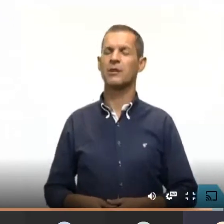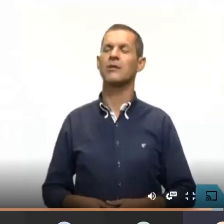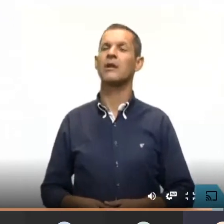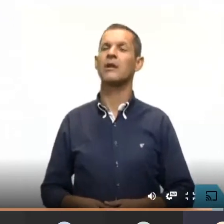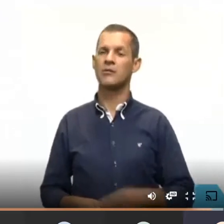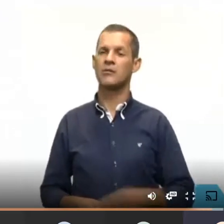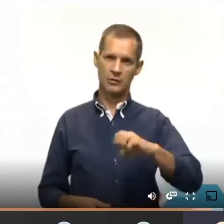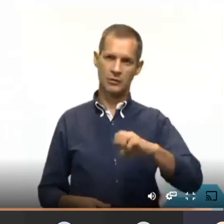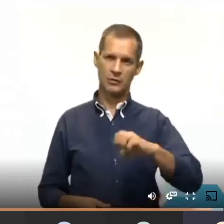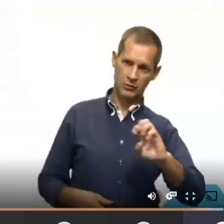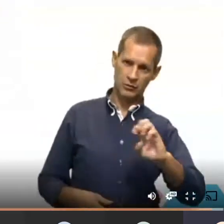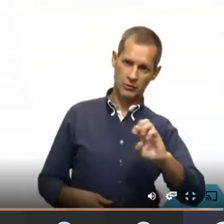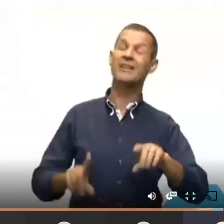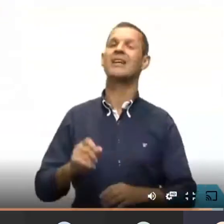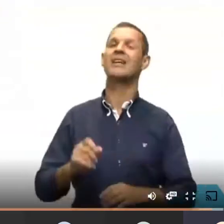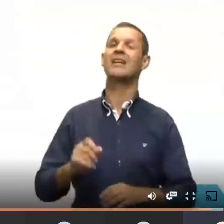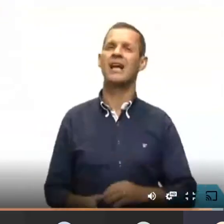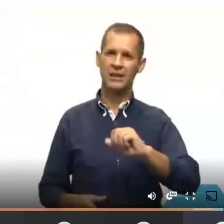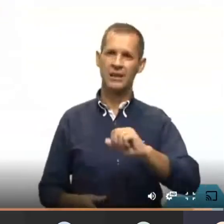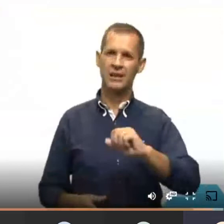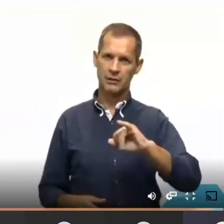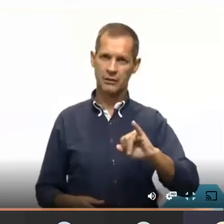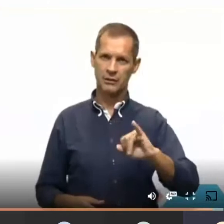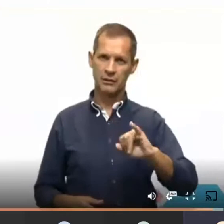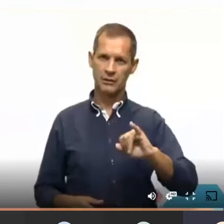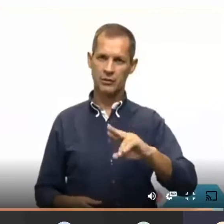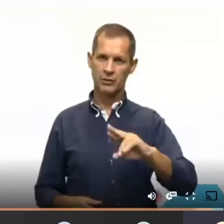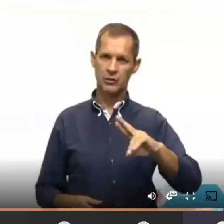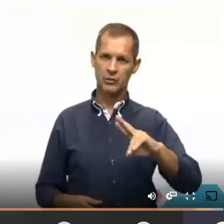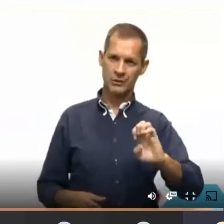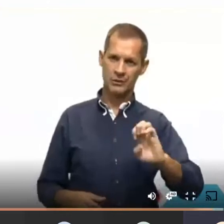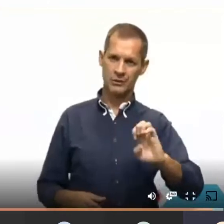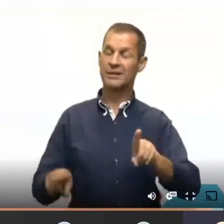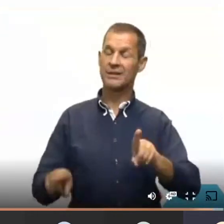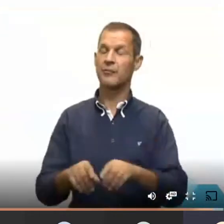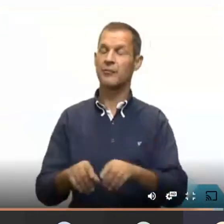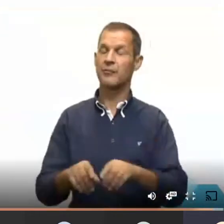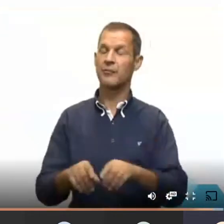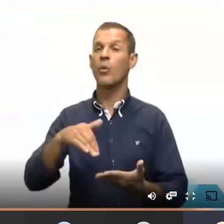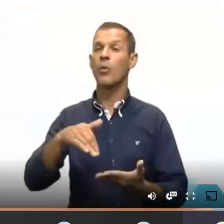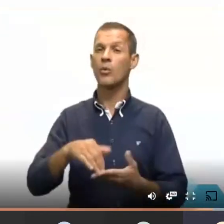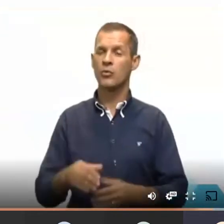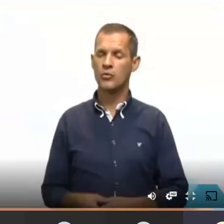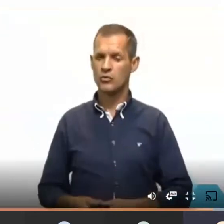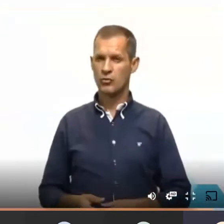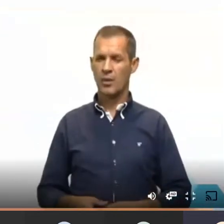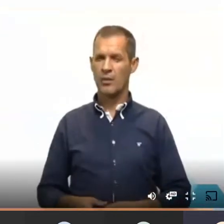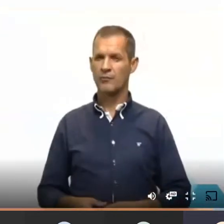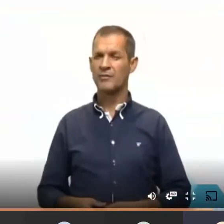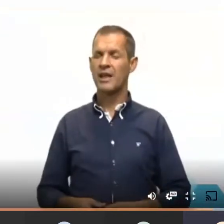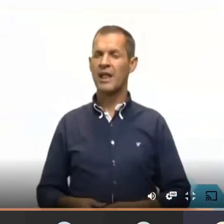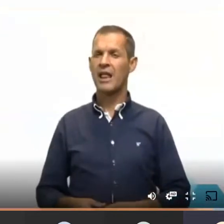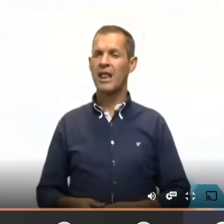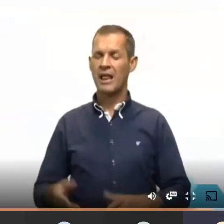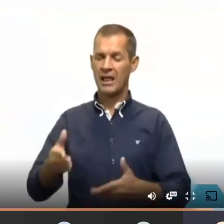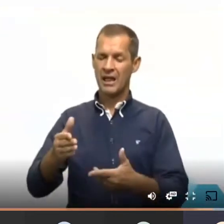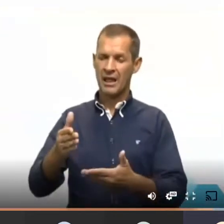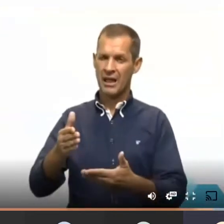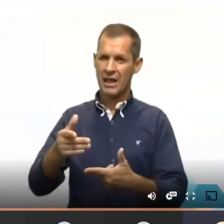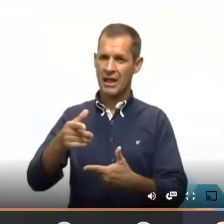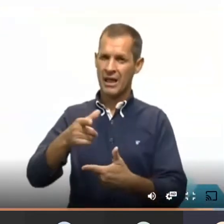da questão de necrose, que seria a cariorrexe, que é, por fim, a fragmentação nuclear.